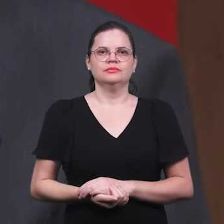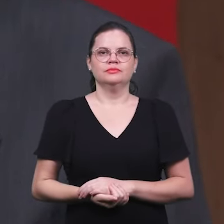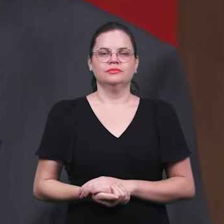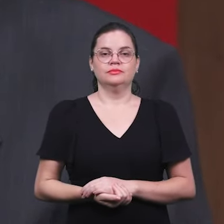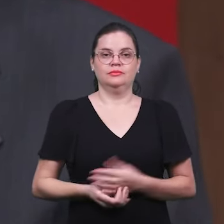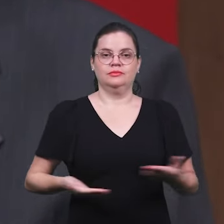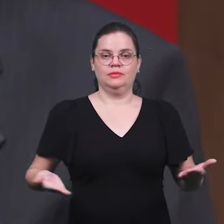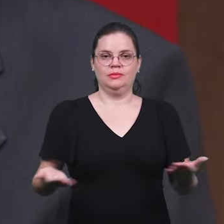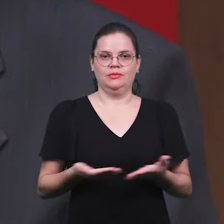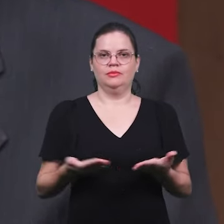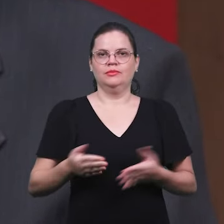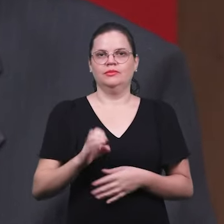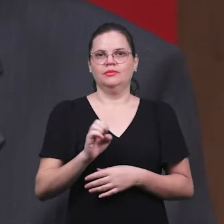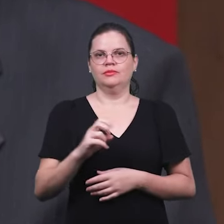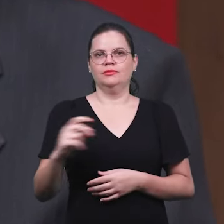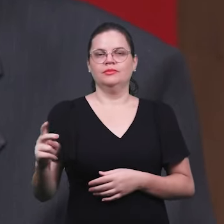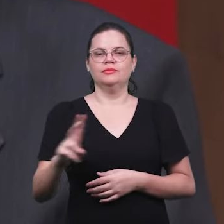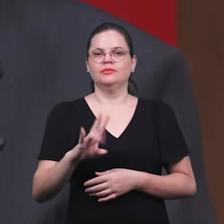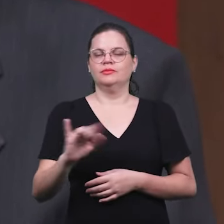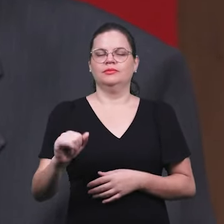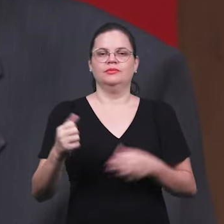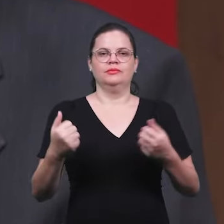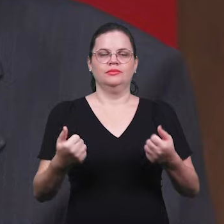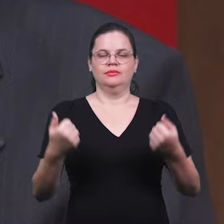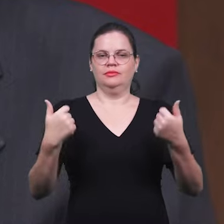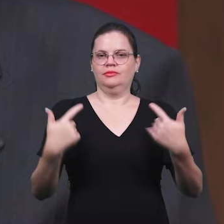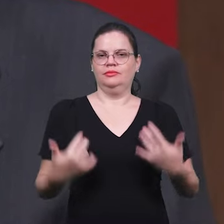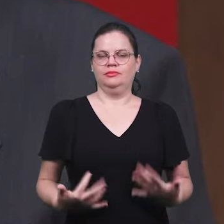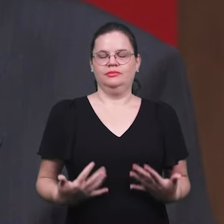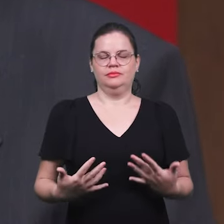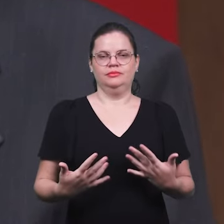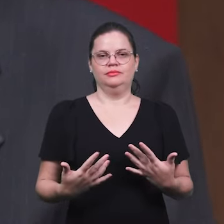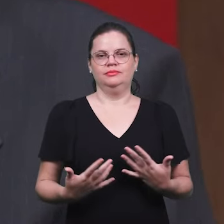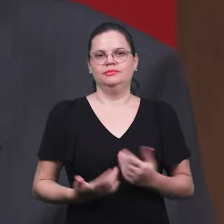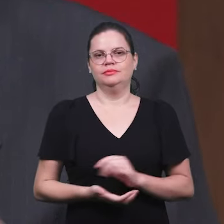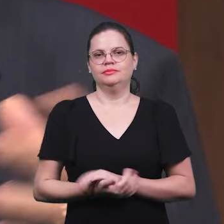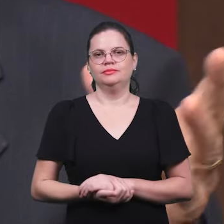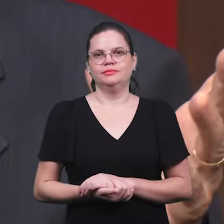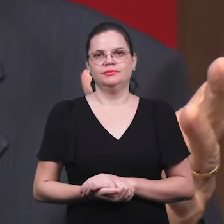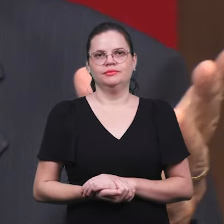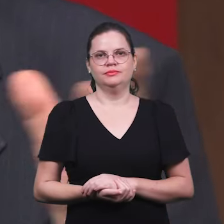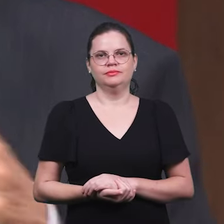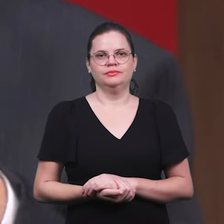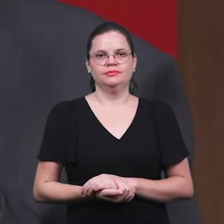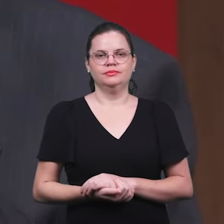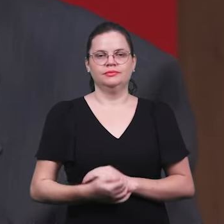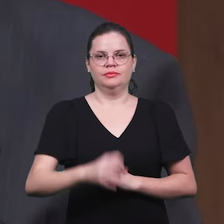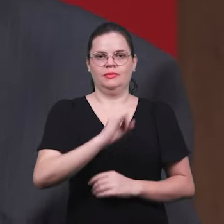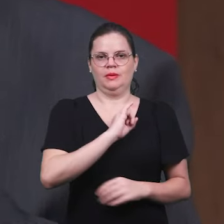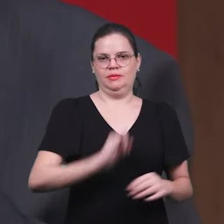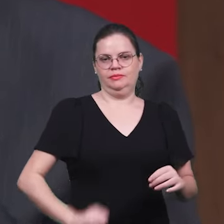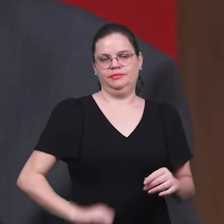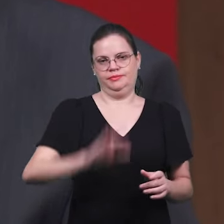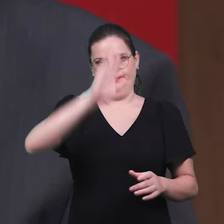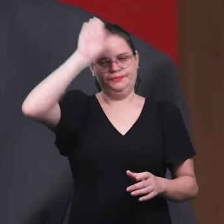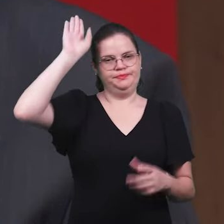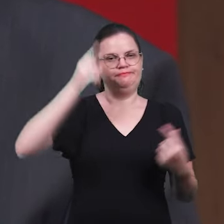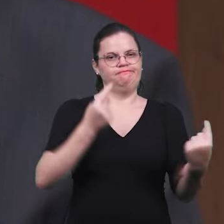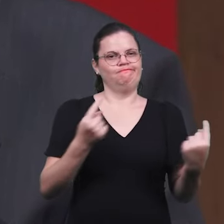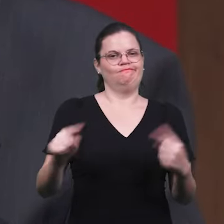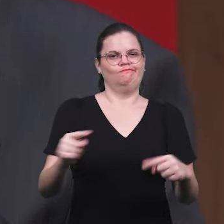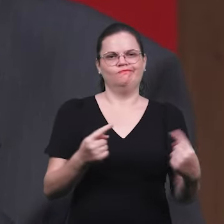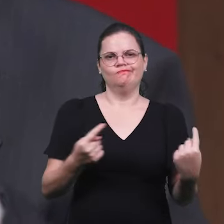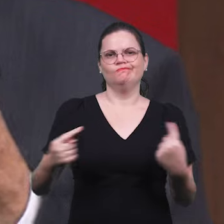No episódio de hoje, nós vamos falar sobre a extensa perseguição do Império Romano